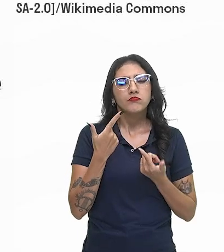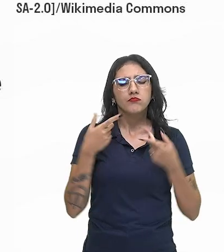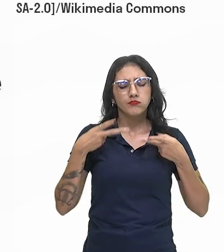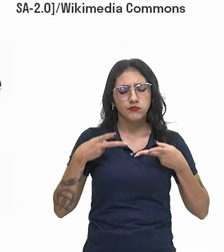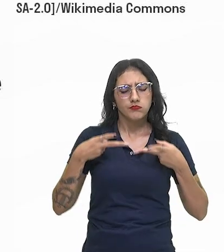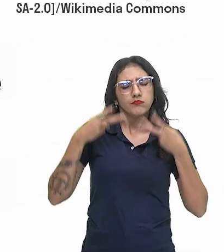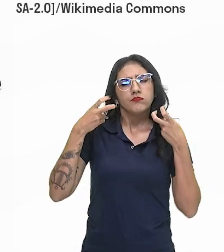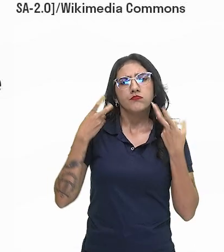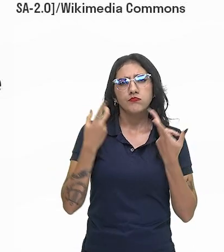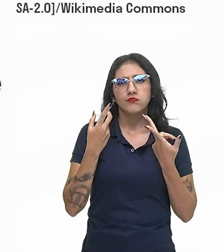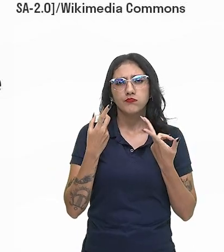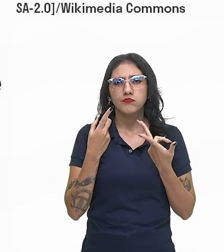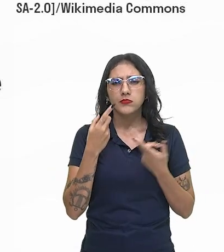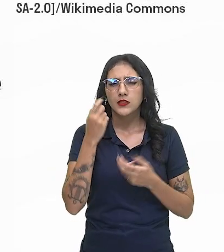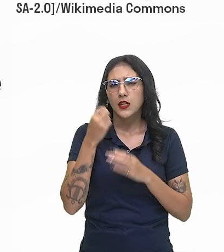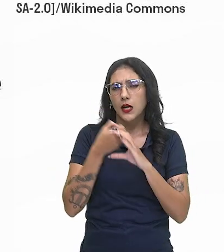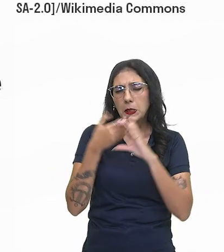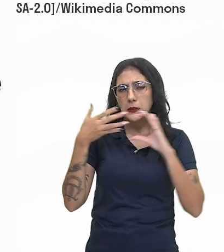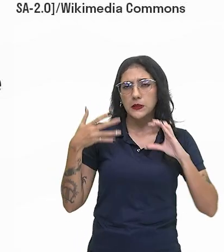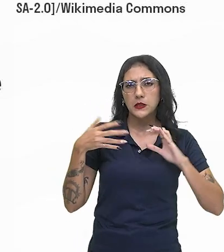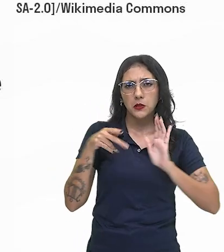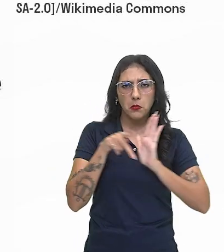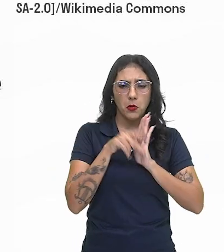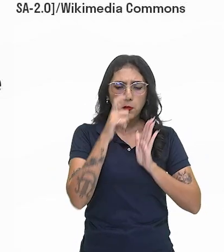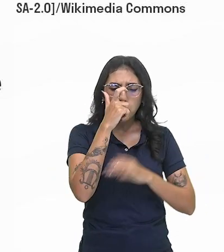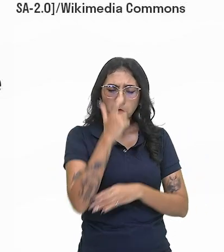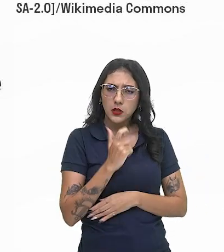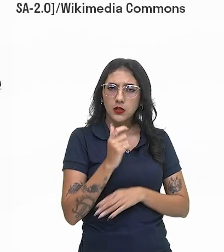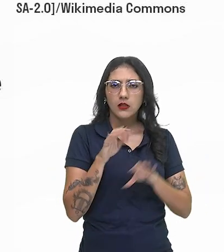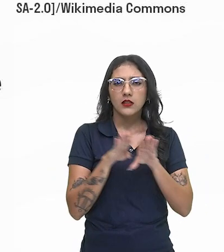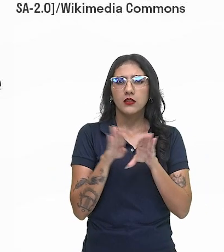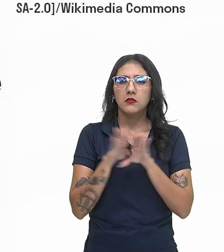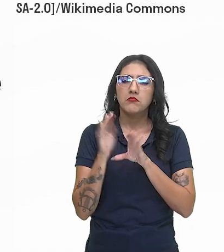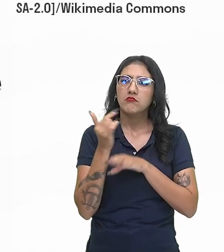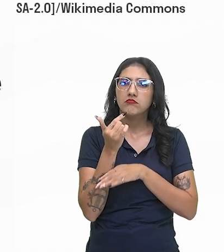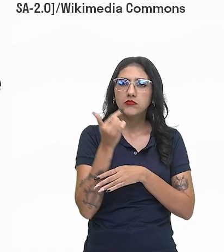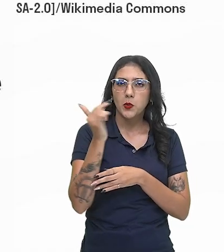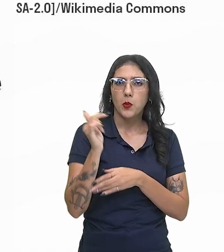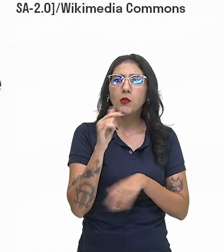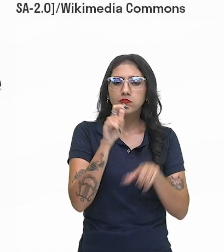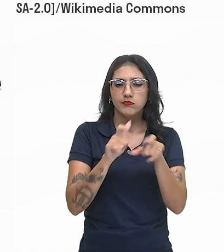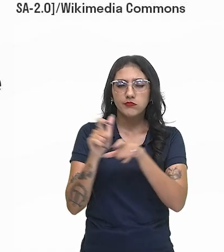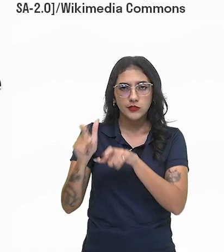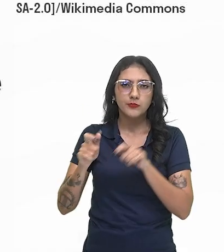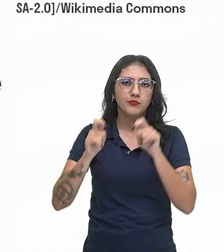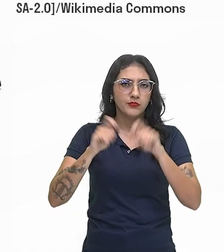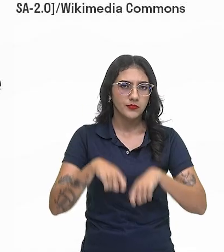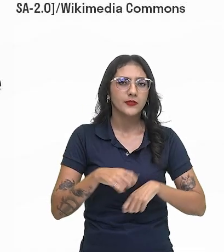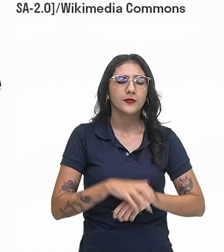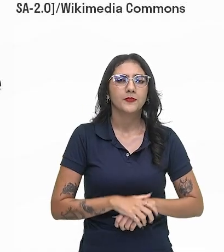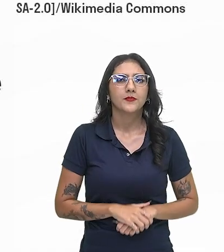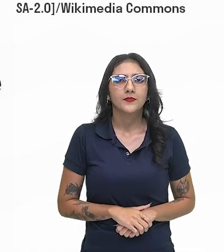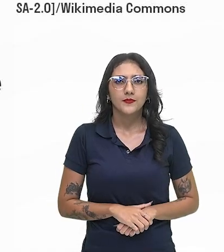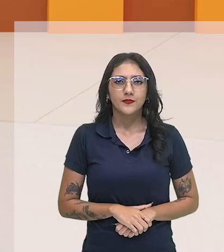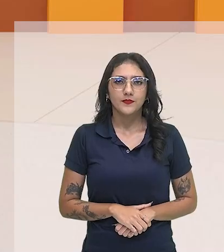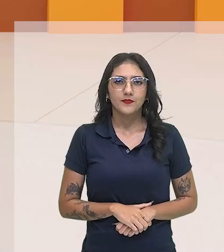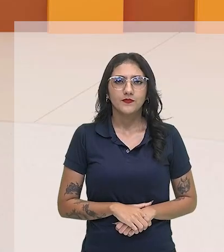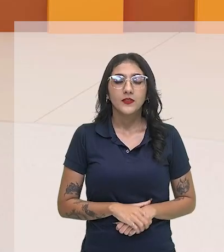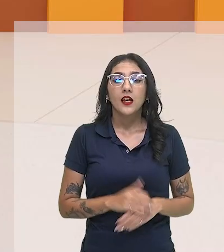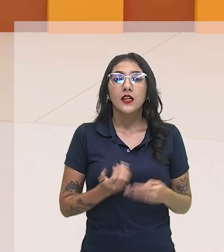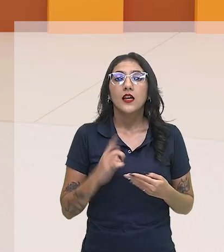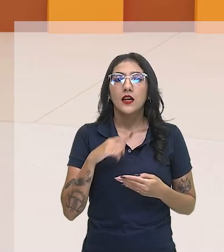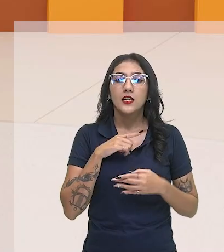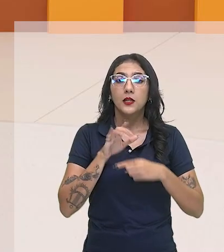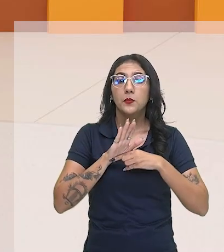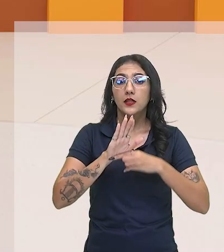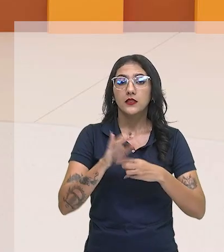enquanto sujeito, e do outro como seu igual e, ao mesmo tempo, diferente, né? E aí ele classifica 3 esferas